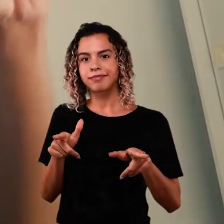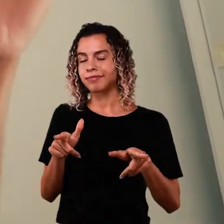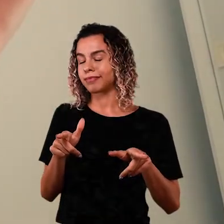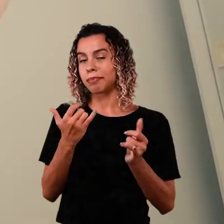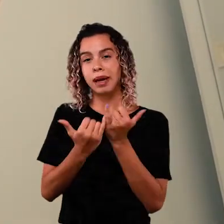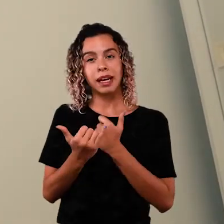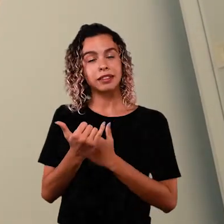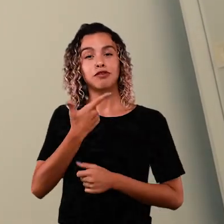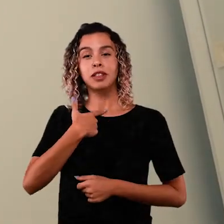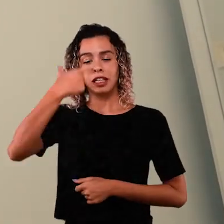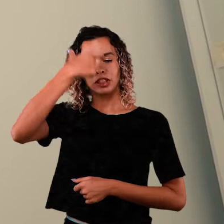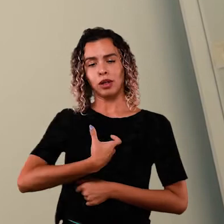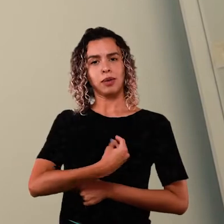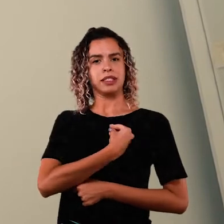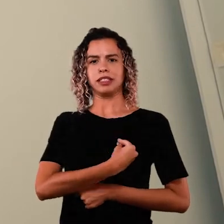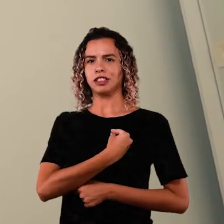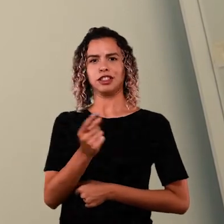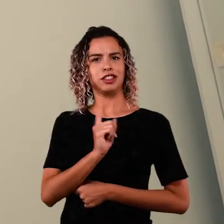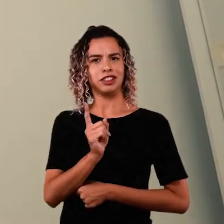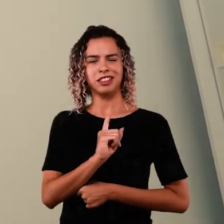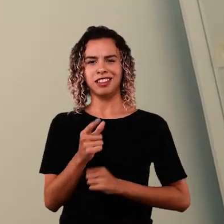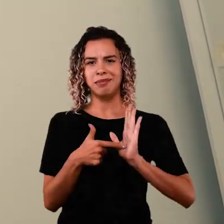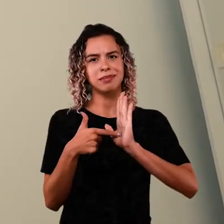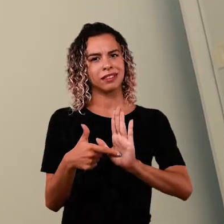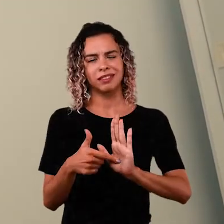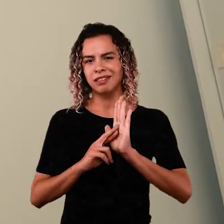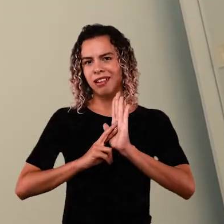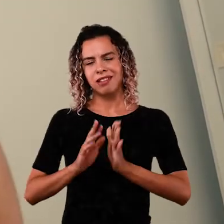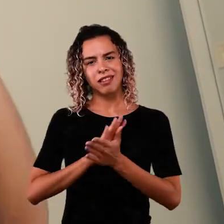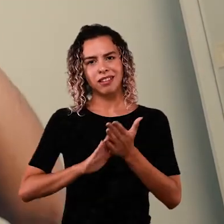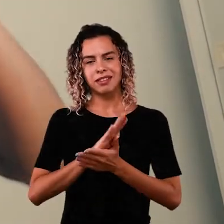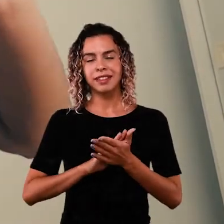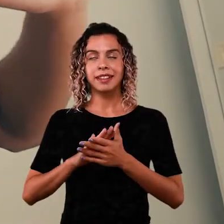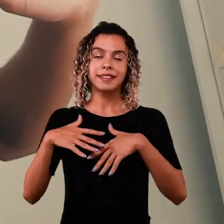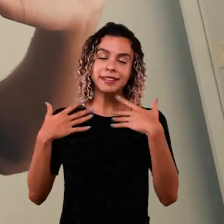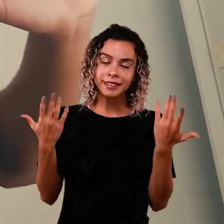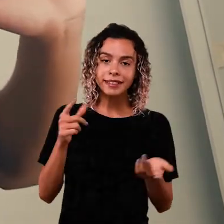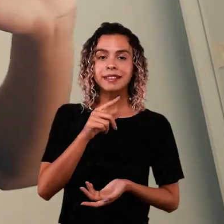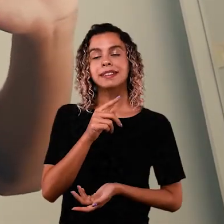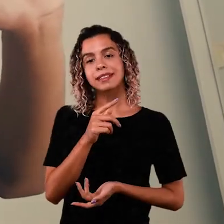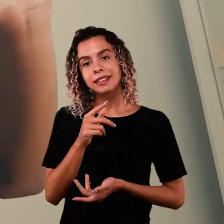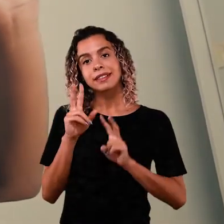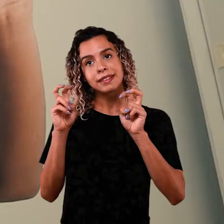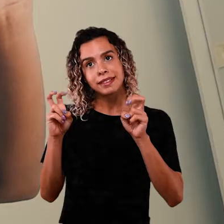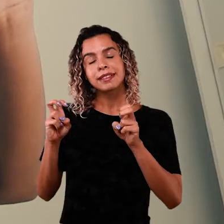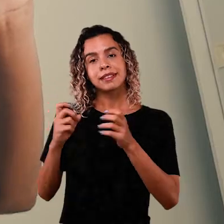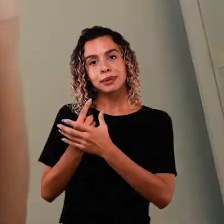ali do que não deveria existir, daquilo que não deveria ser representado, e rola toda aquela questão